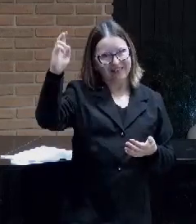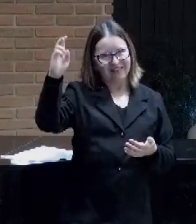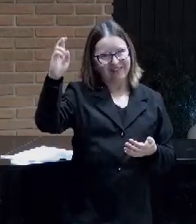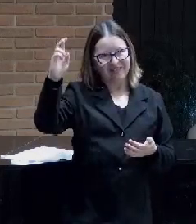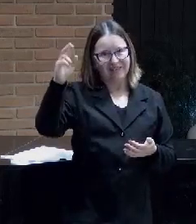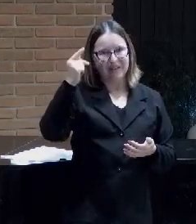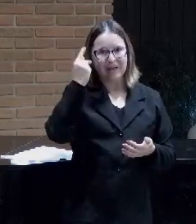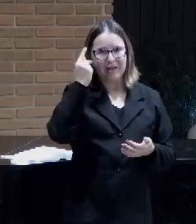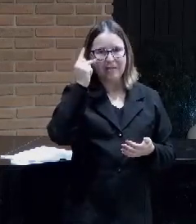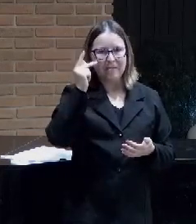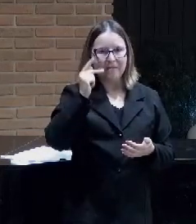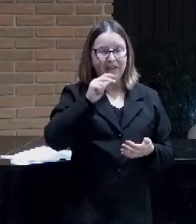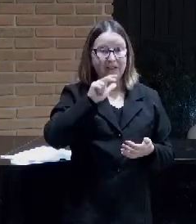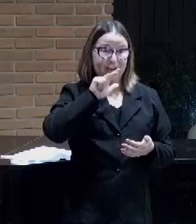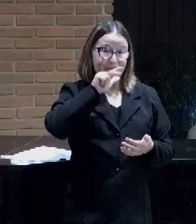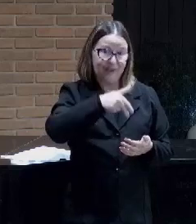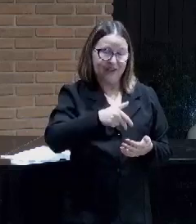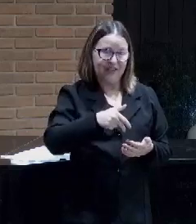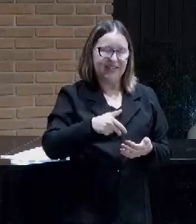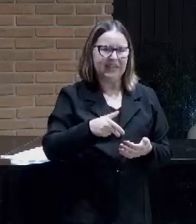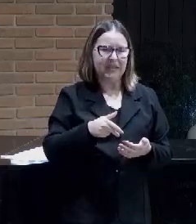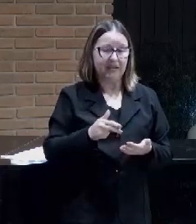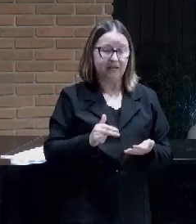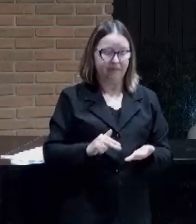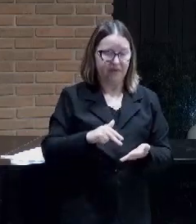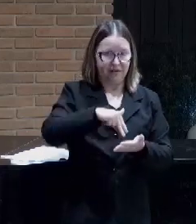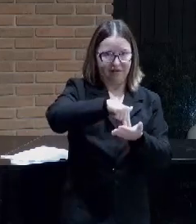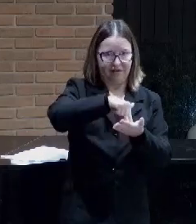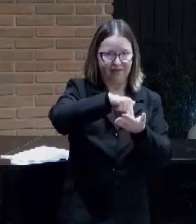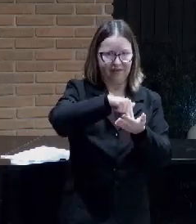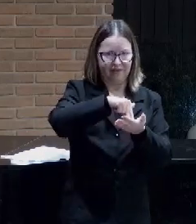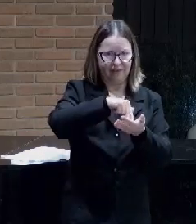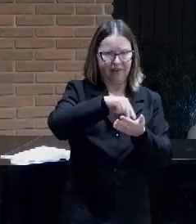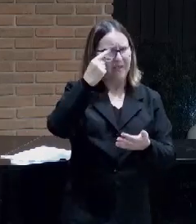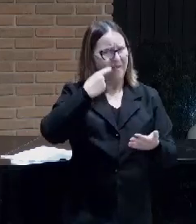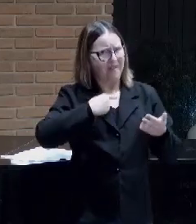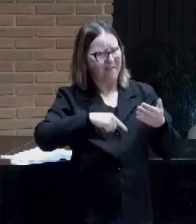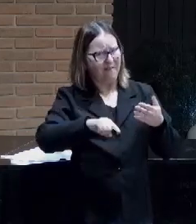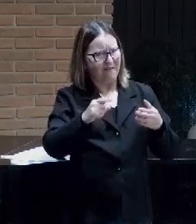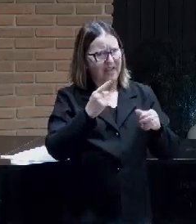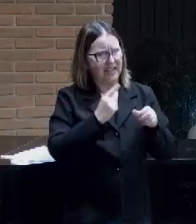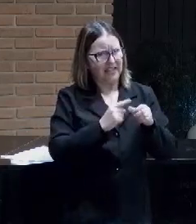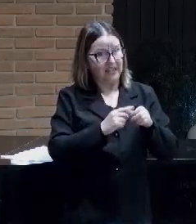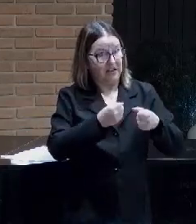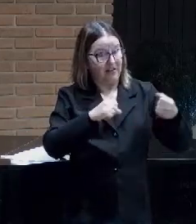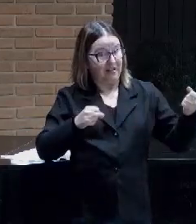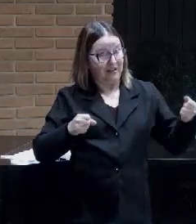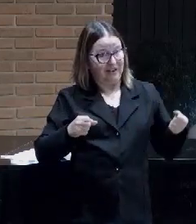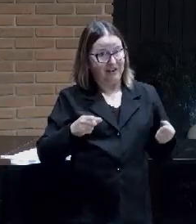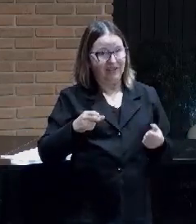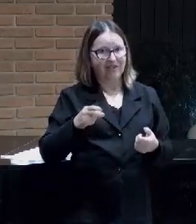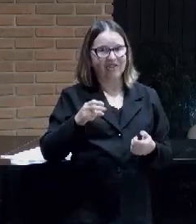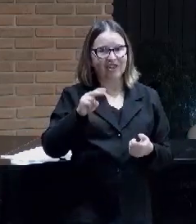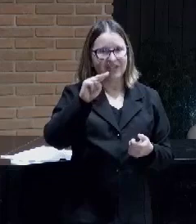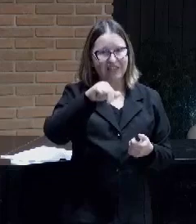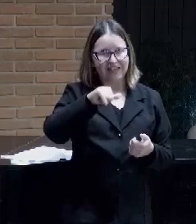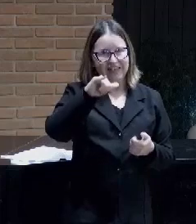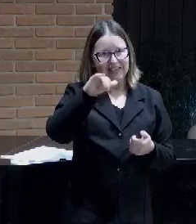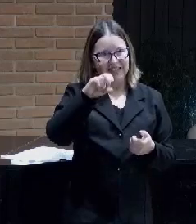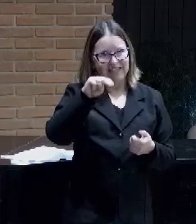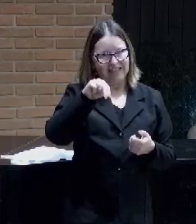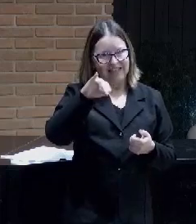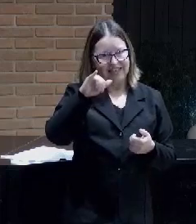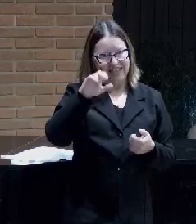Jonas, filho de Amitai, dizendo, levante-se, vá à grande cidade de Nínive e pregue contra ela, porque a sua maldade subiu até a